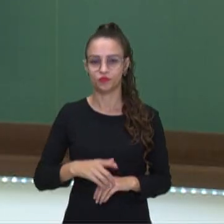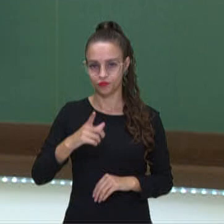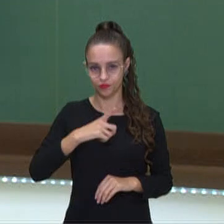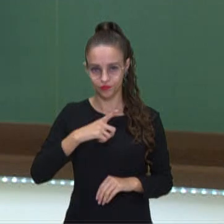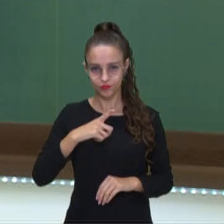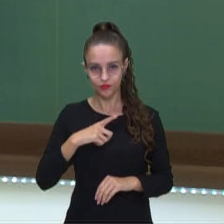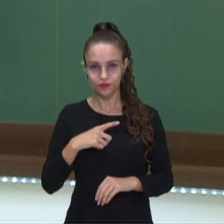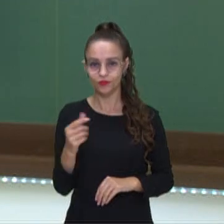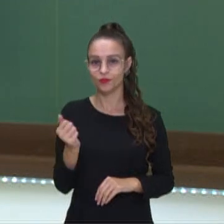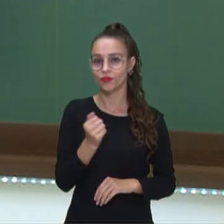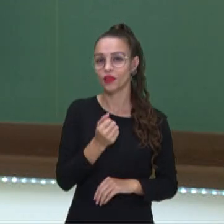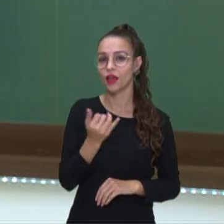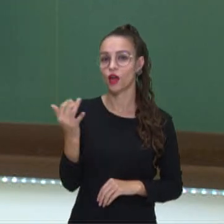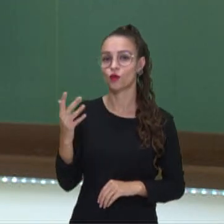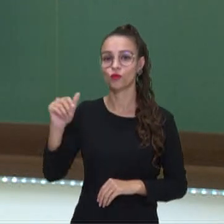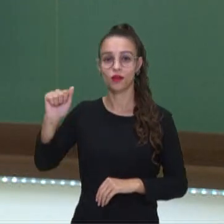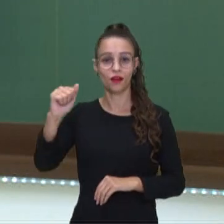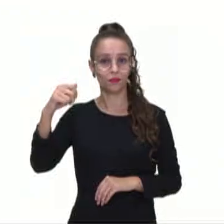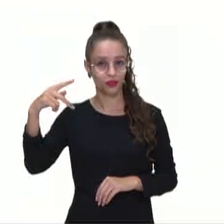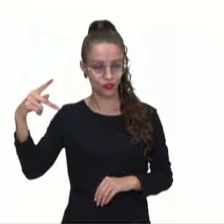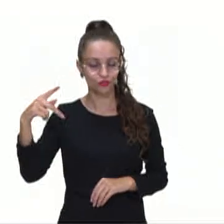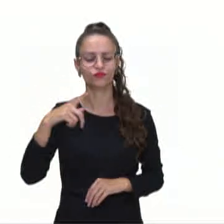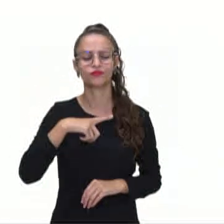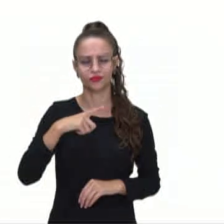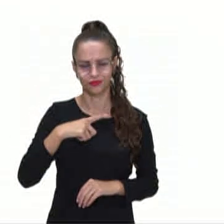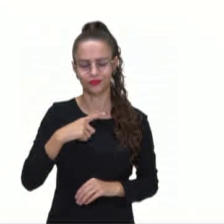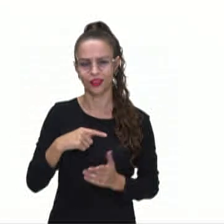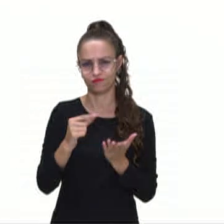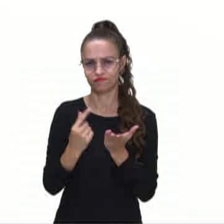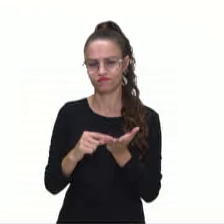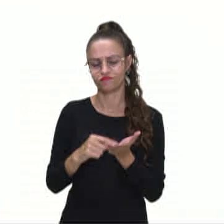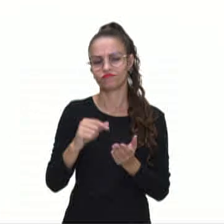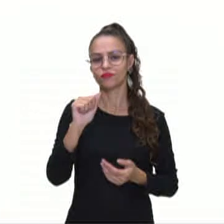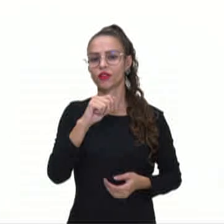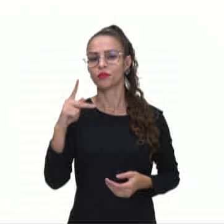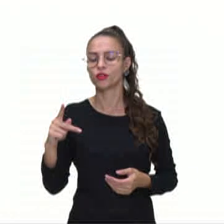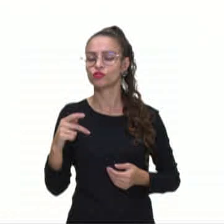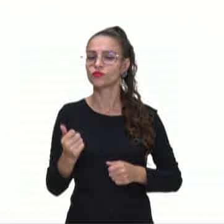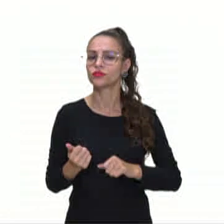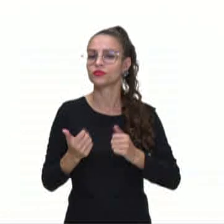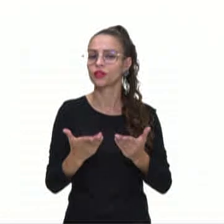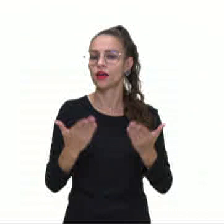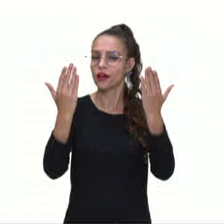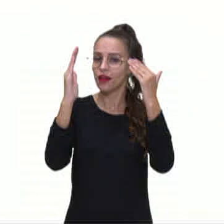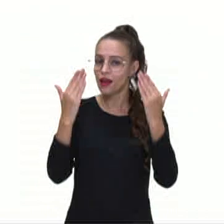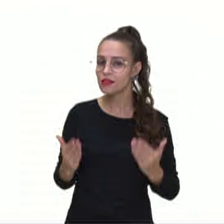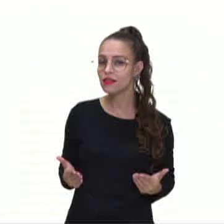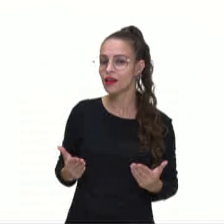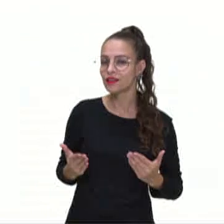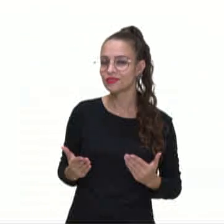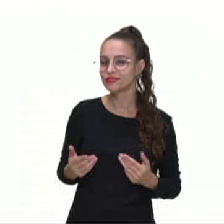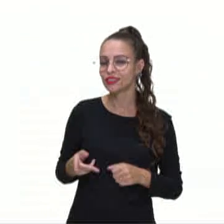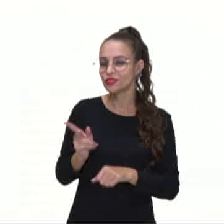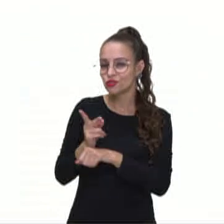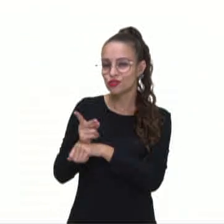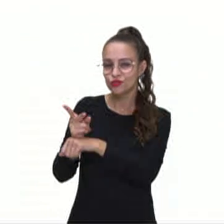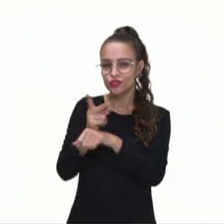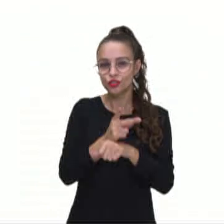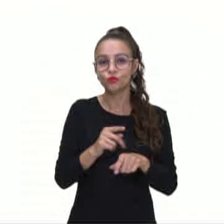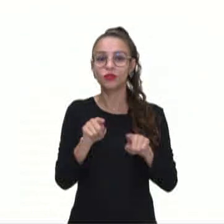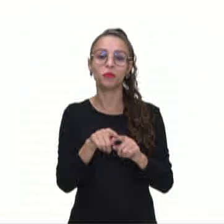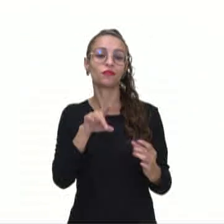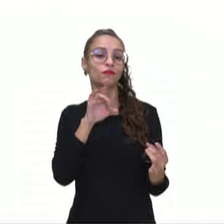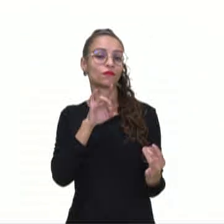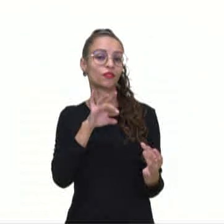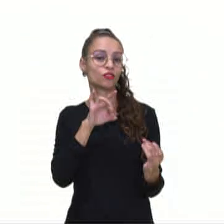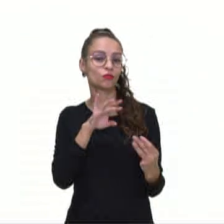Existem aplicativos agora, olha só, aplicativos que oferecem análise de vídeo em tempo real e feedback por